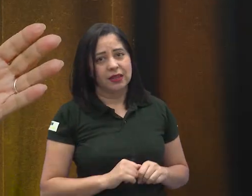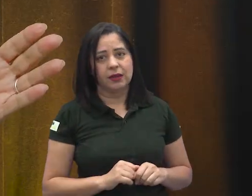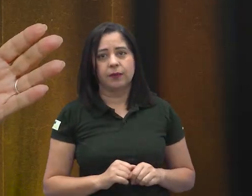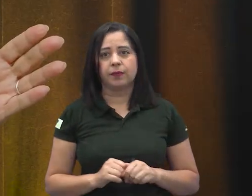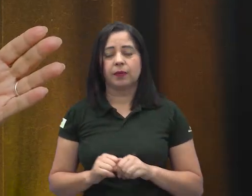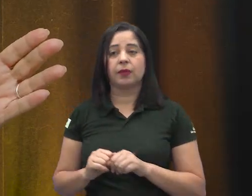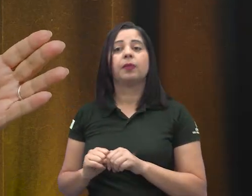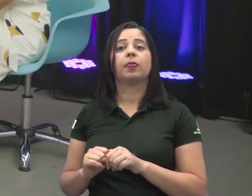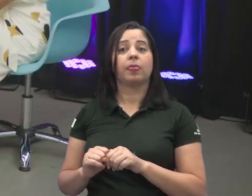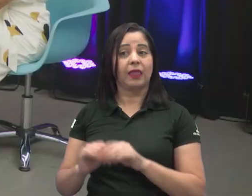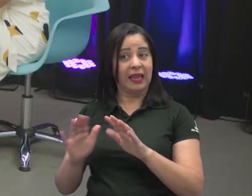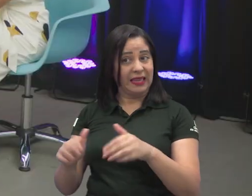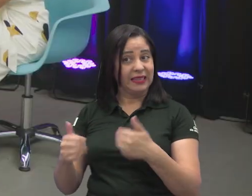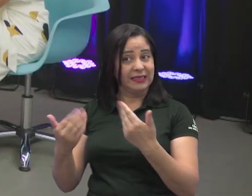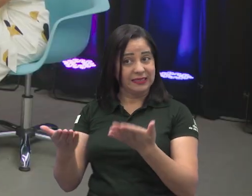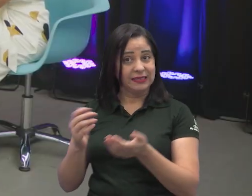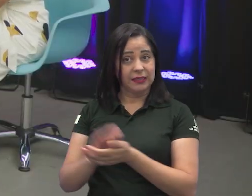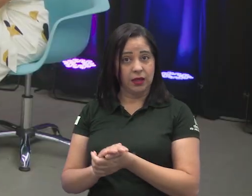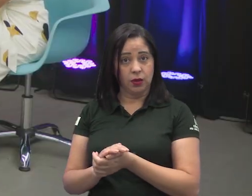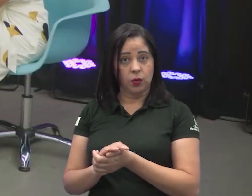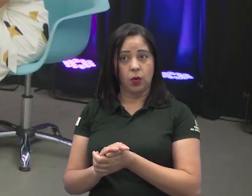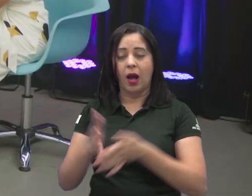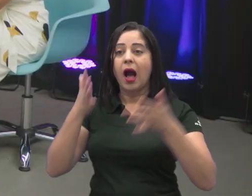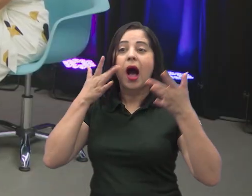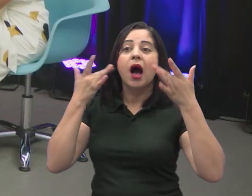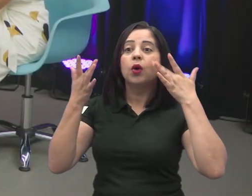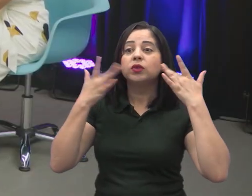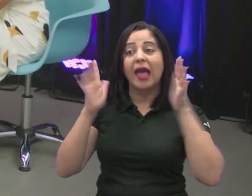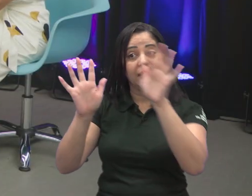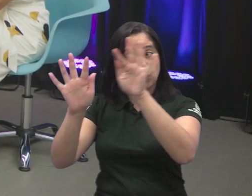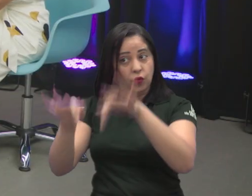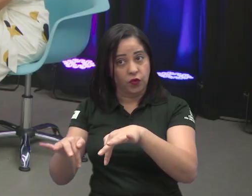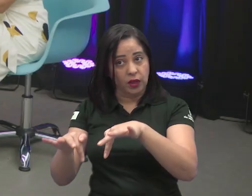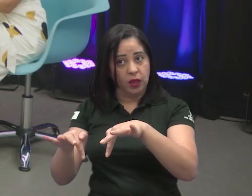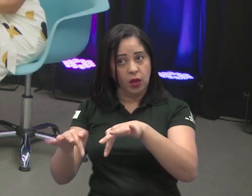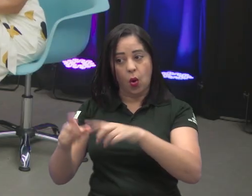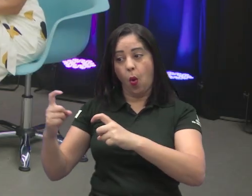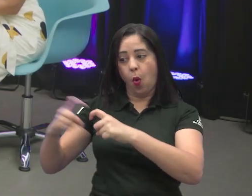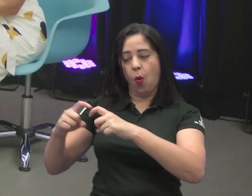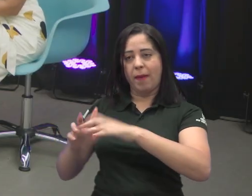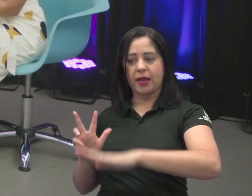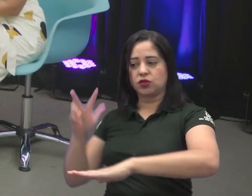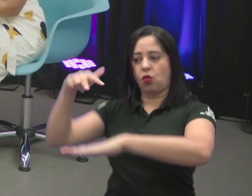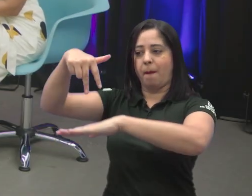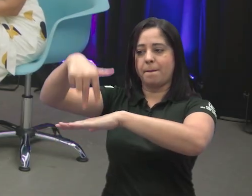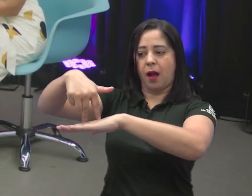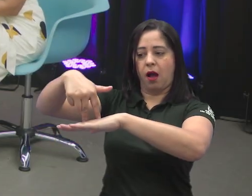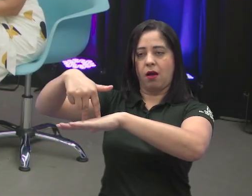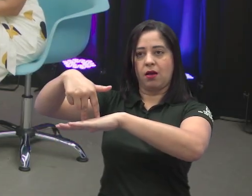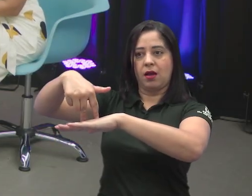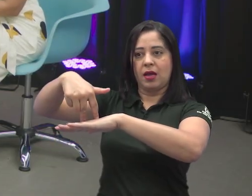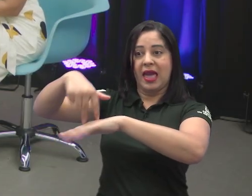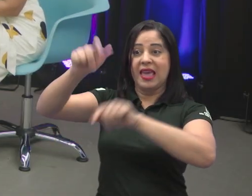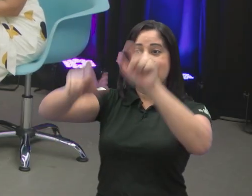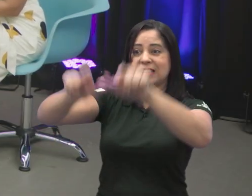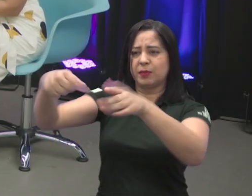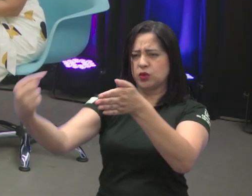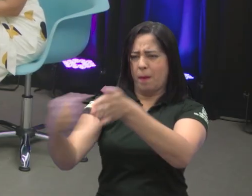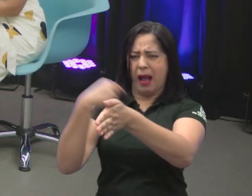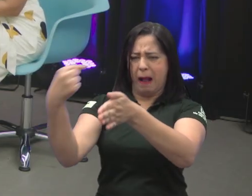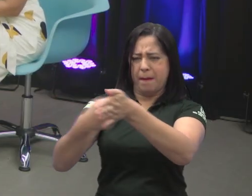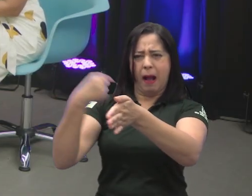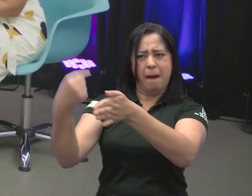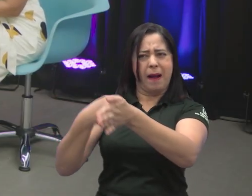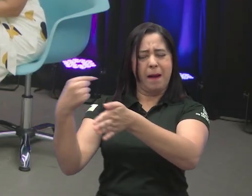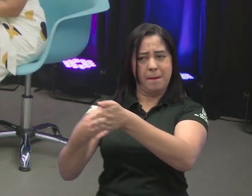Então, depois da peça, o doutor entra para trazer esclarecimento. Traz, muito bom. E é muito bacana. Ele fala um pouco, mas as pessoas perguntam